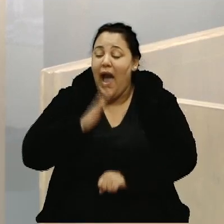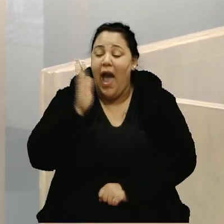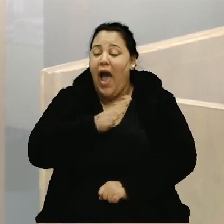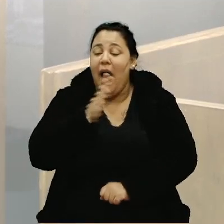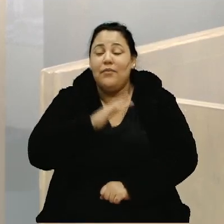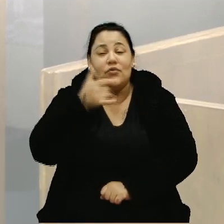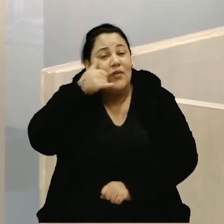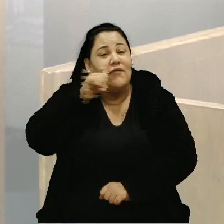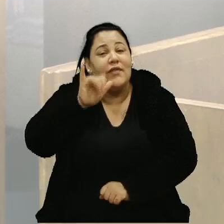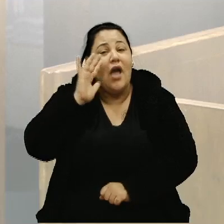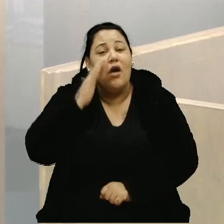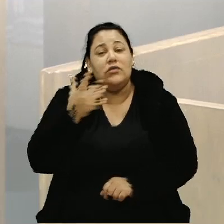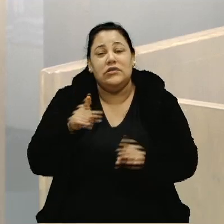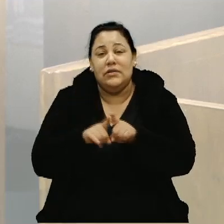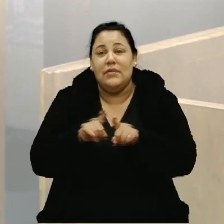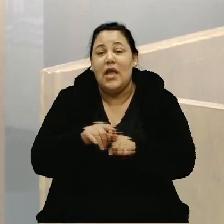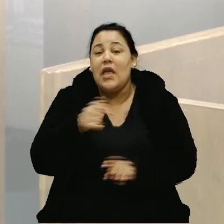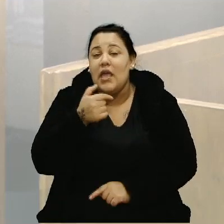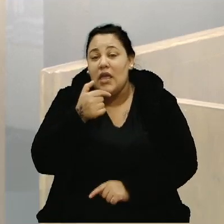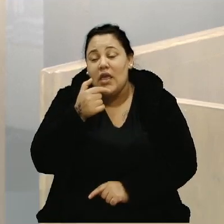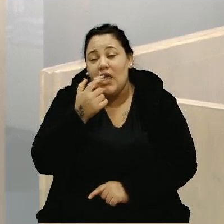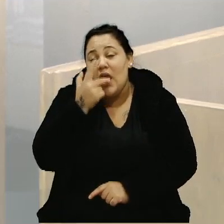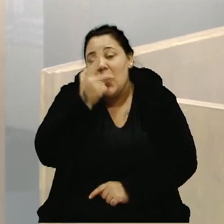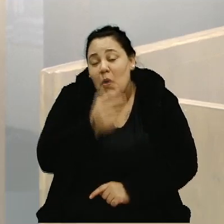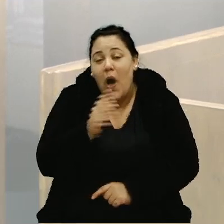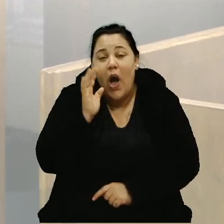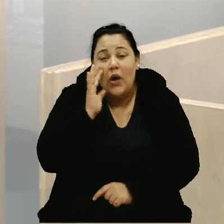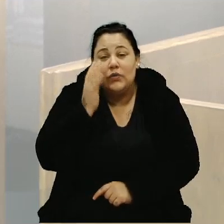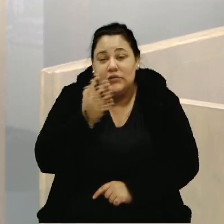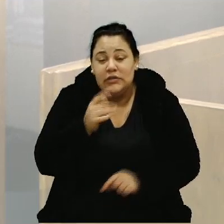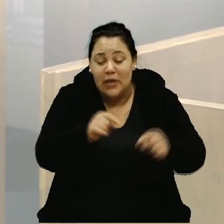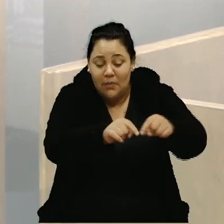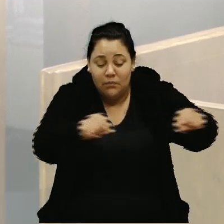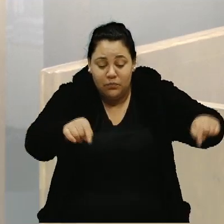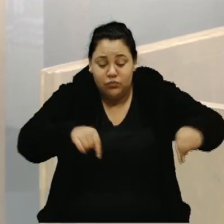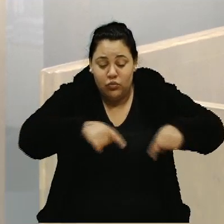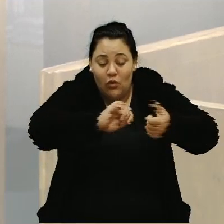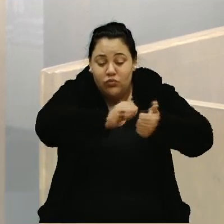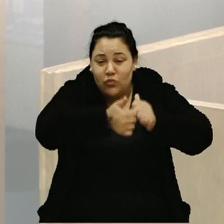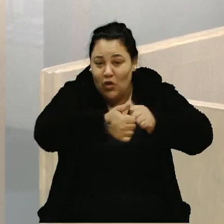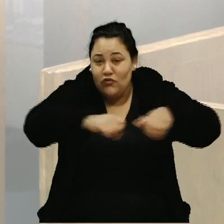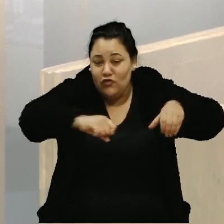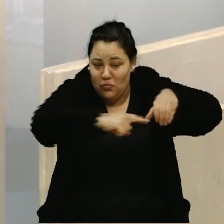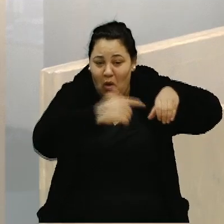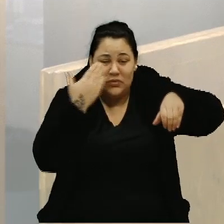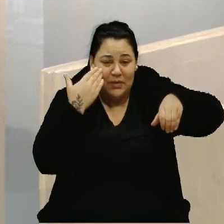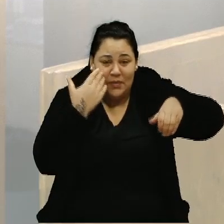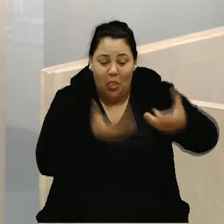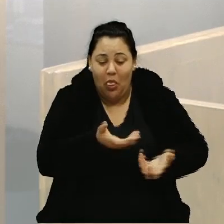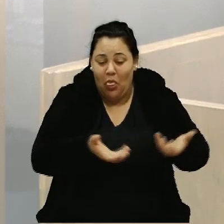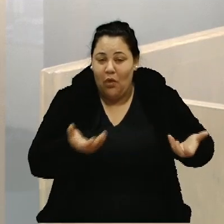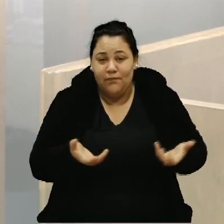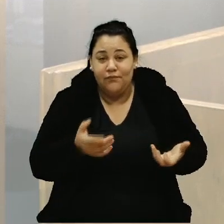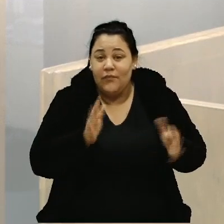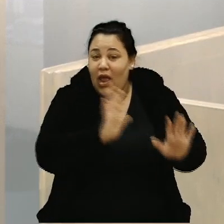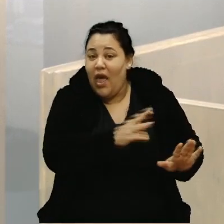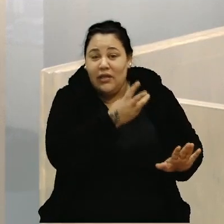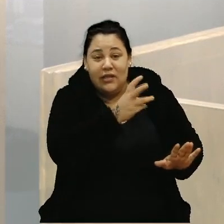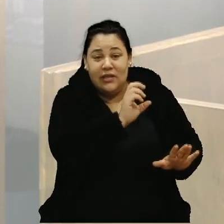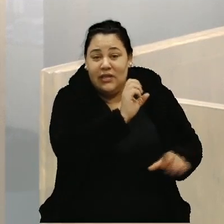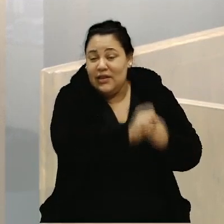ocorra como o campo de futebol do Desvio Risso, que está lá há 3 anos e meio e não foi terminada a obra. O prédio da